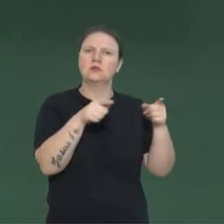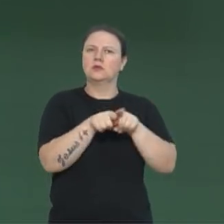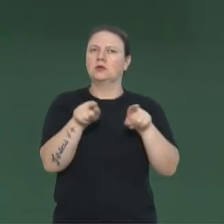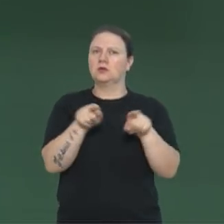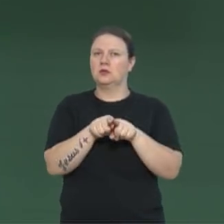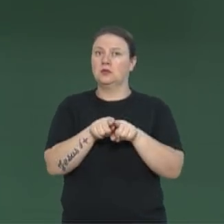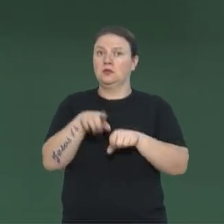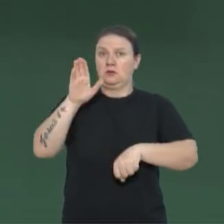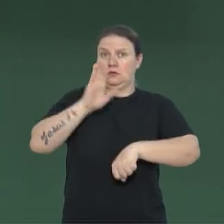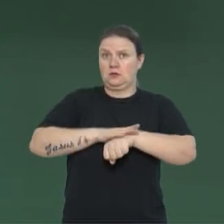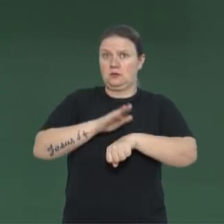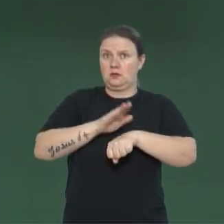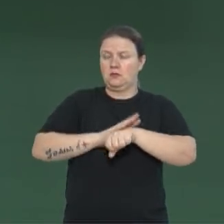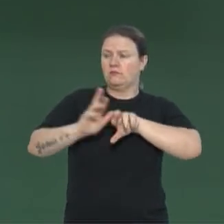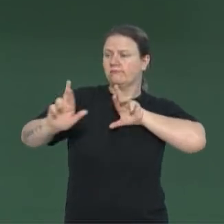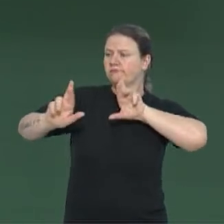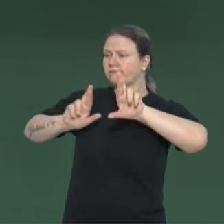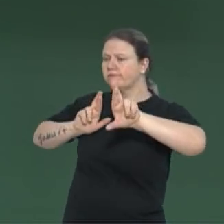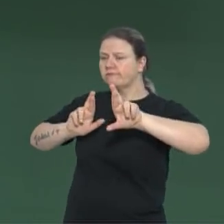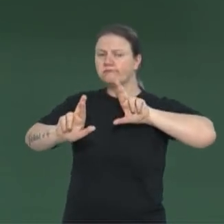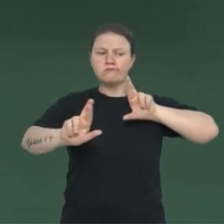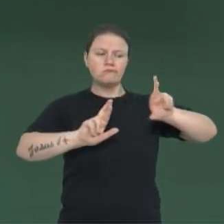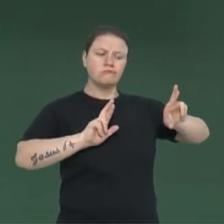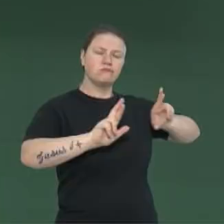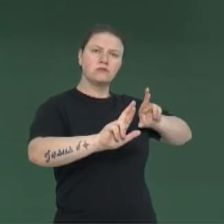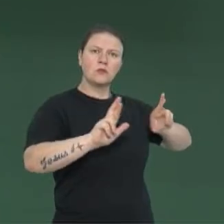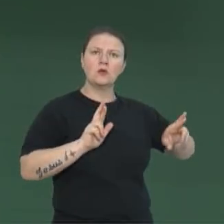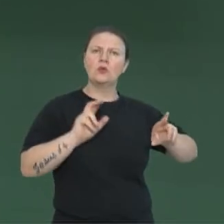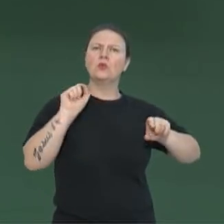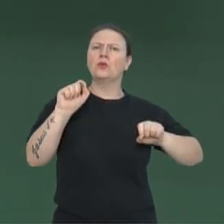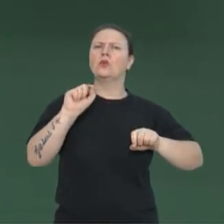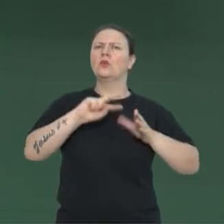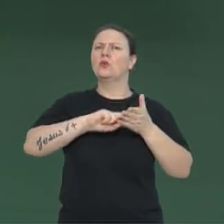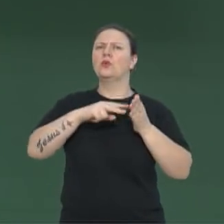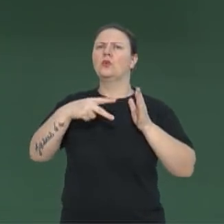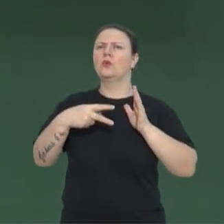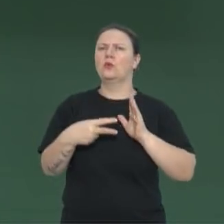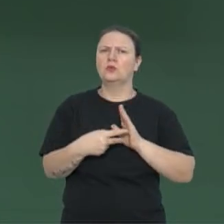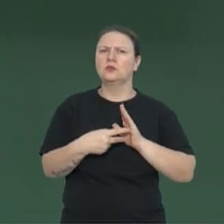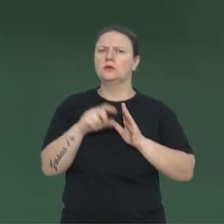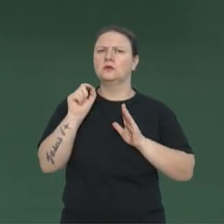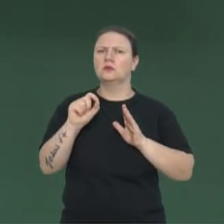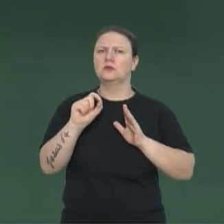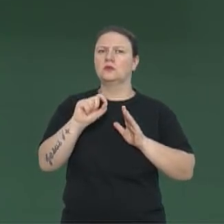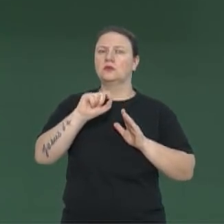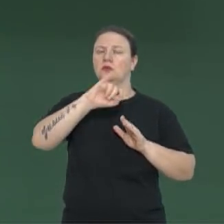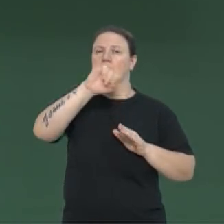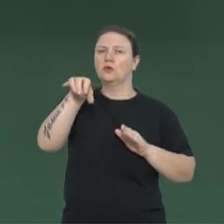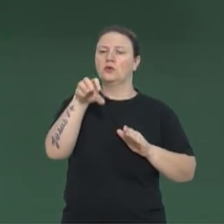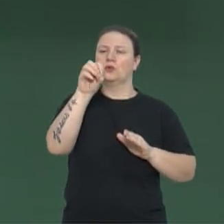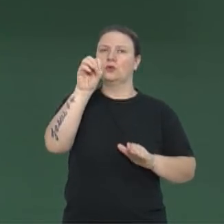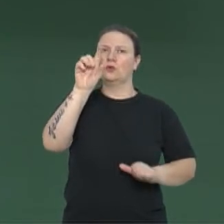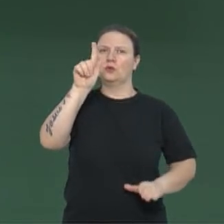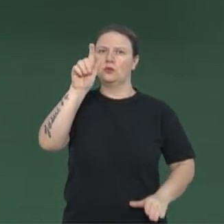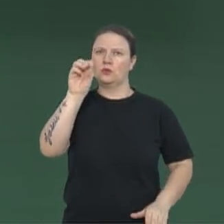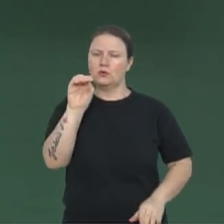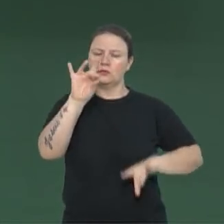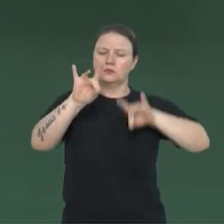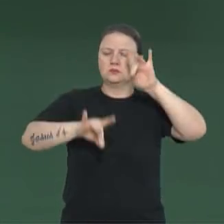estabelece-se naquela relação o que a gente costuma chamar de jogo teatral. A expressão corporal,